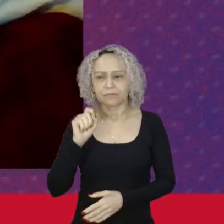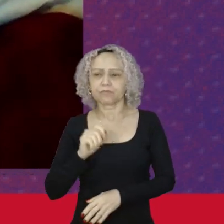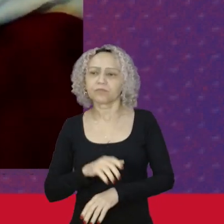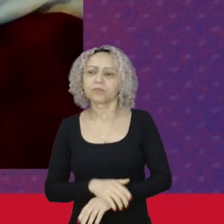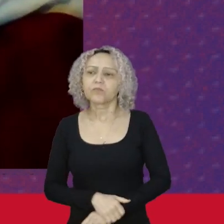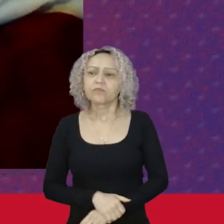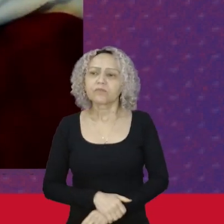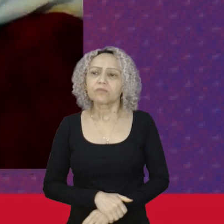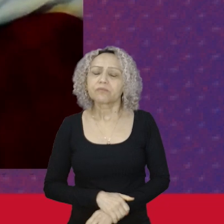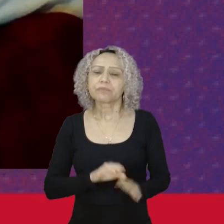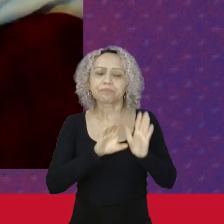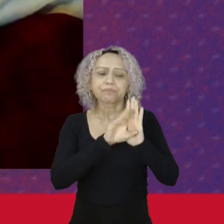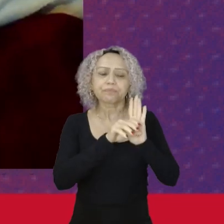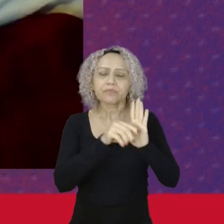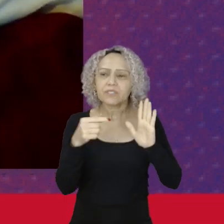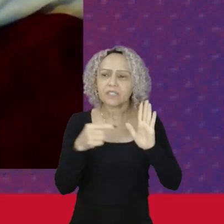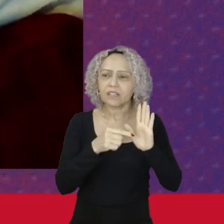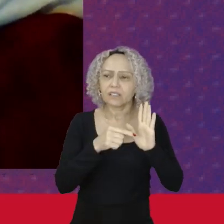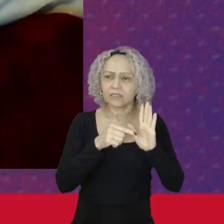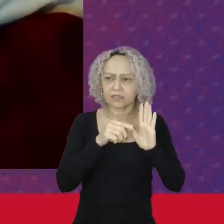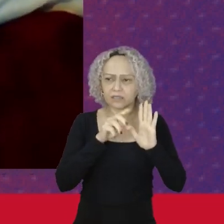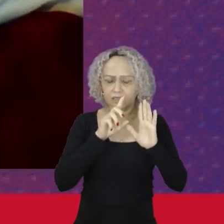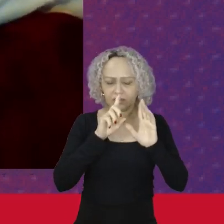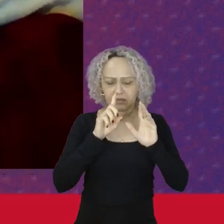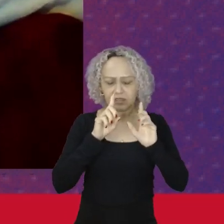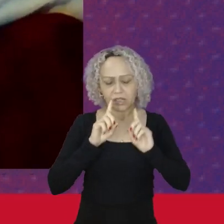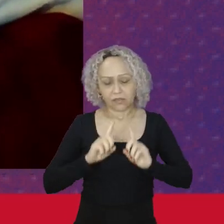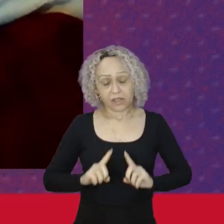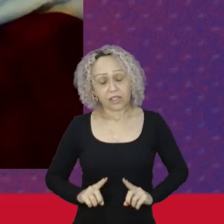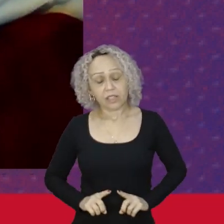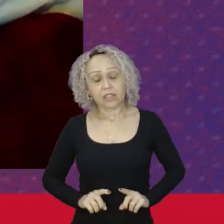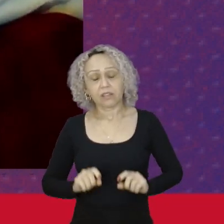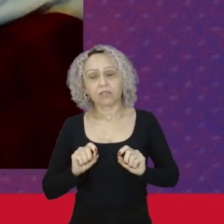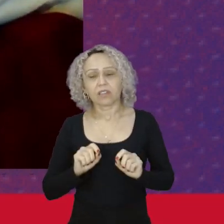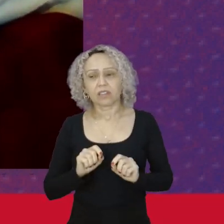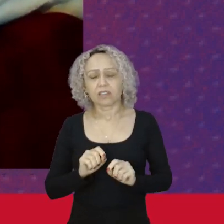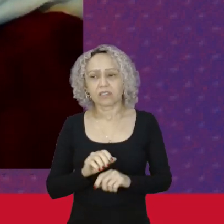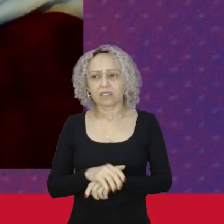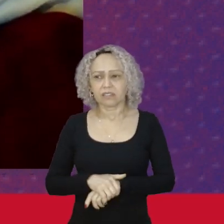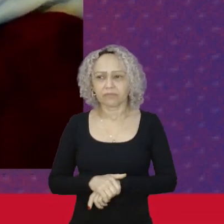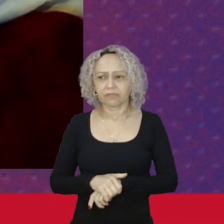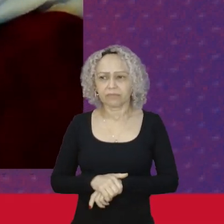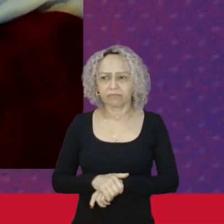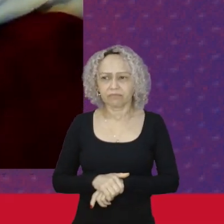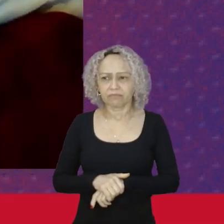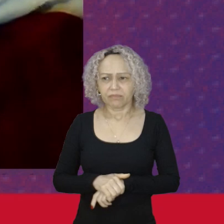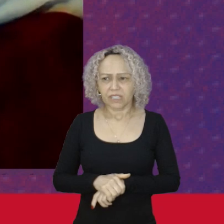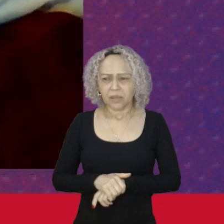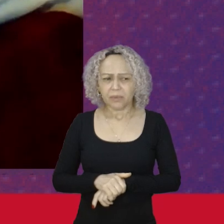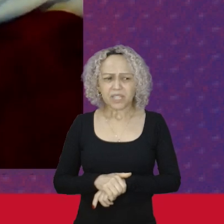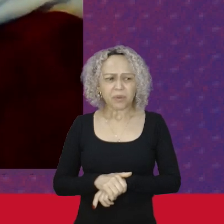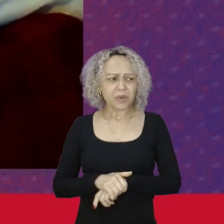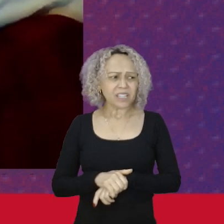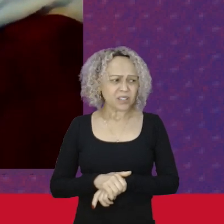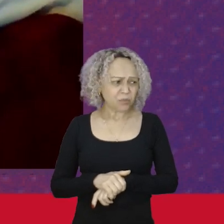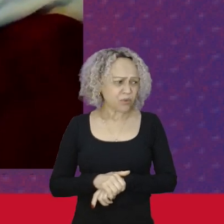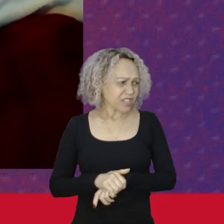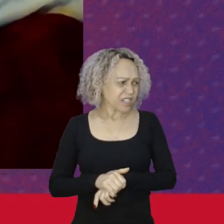ao longo da história, né, desde a antiguidade até tempos